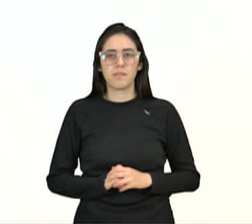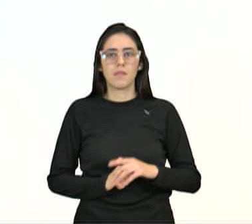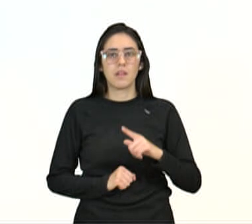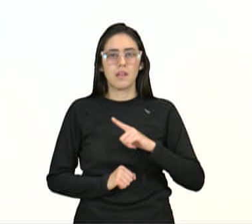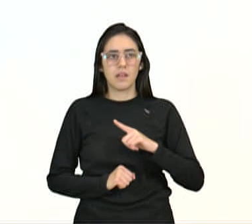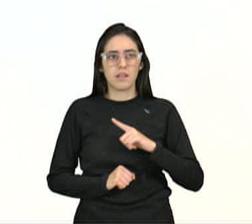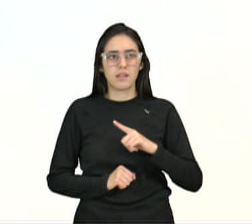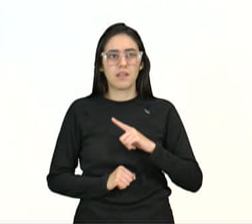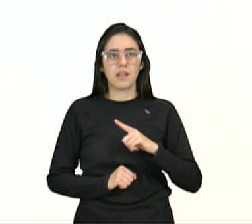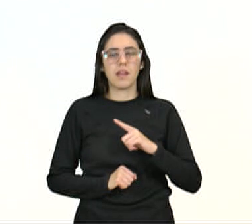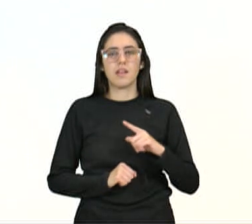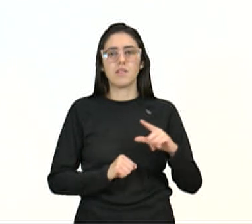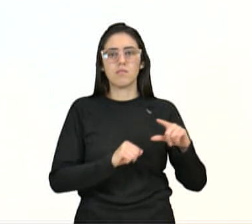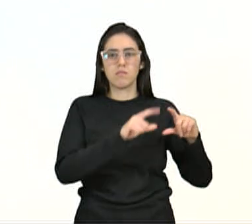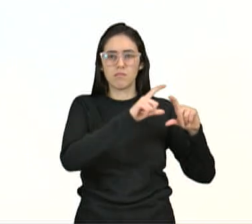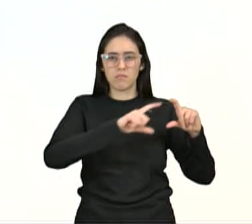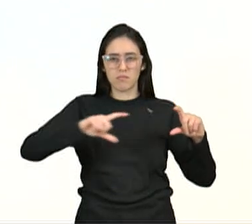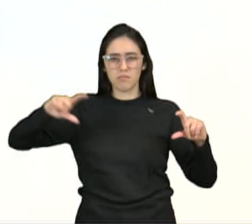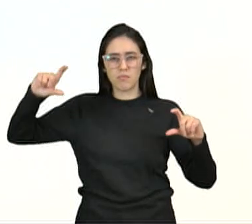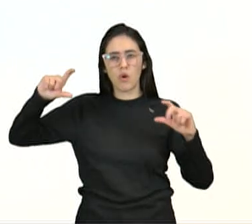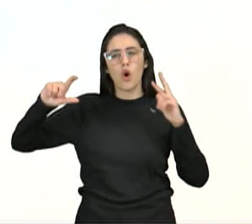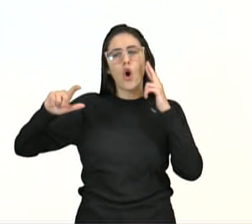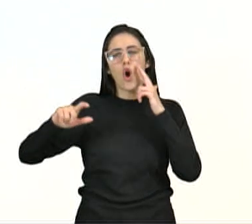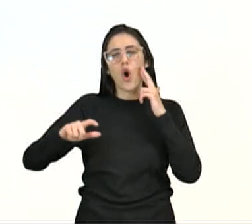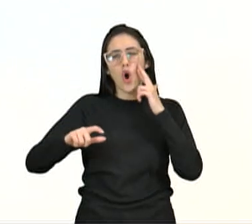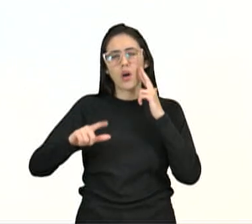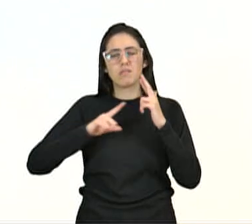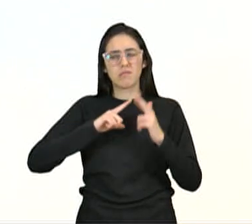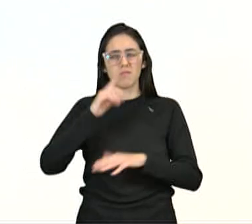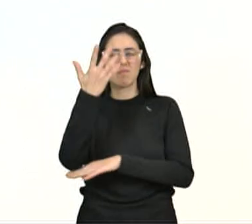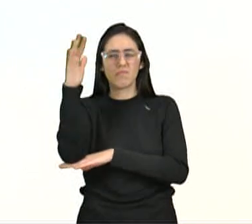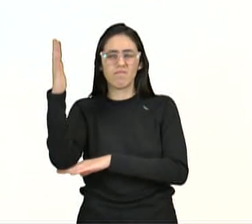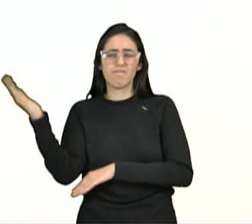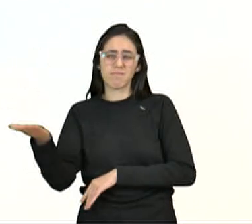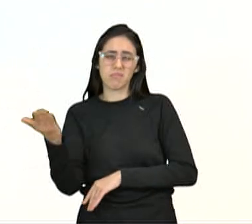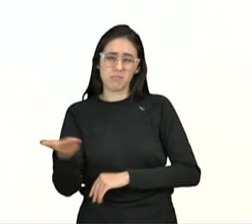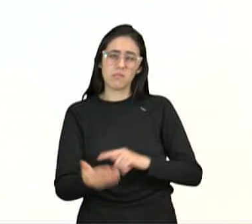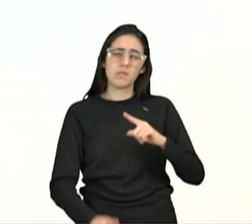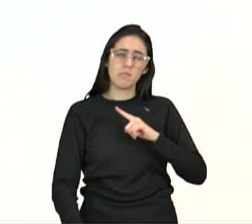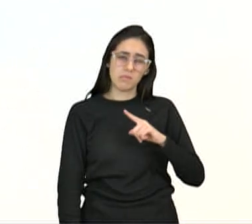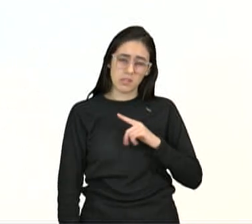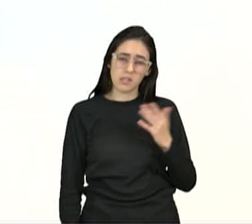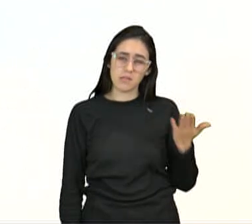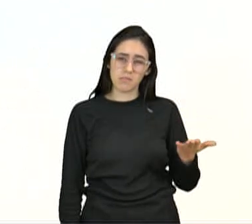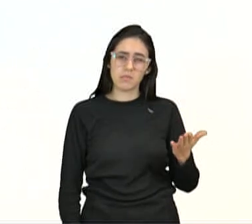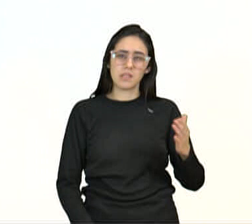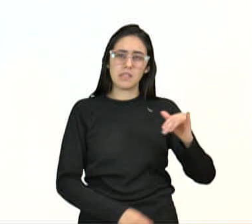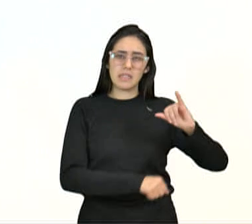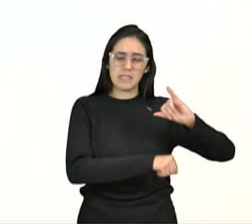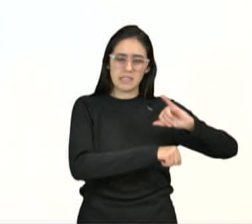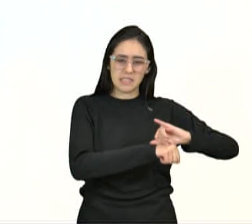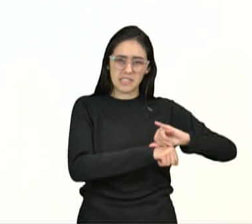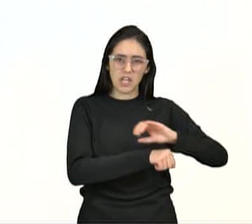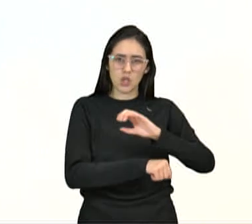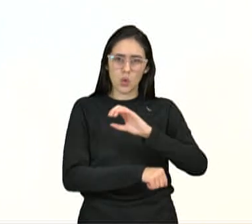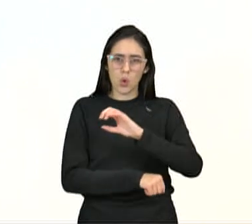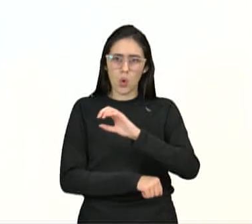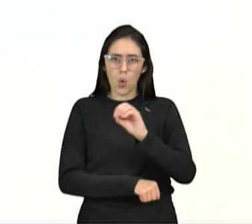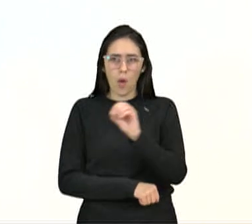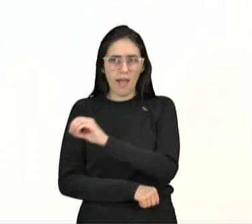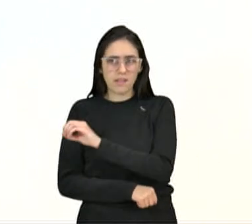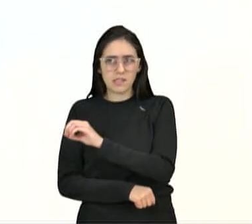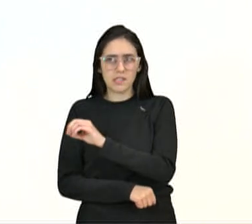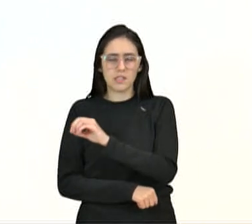o arco do desflorestamento, ou seja, as áreas onde são retiradas. Se eu disse que é do centro-oeste para o norte, vejam que é